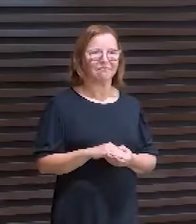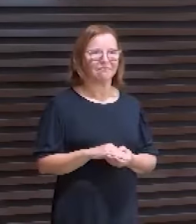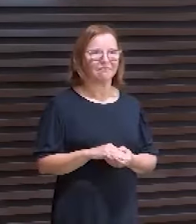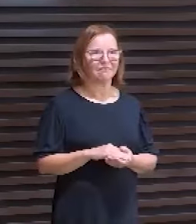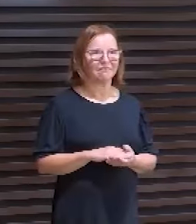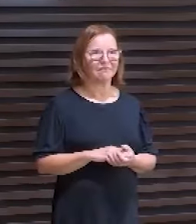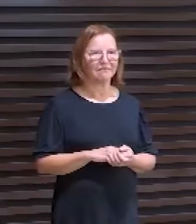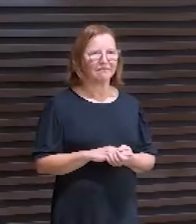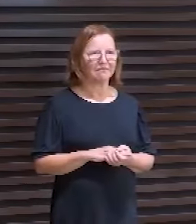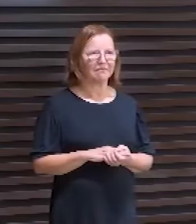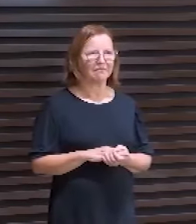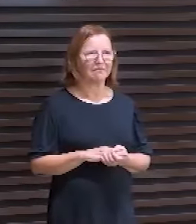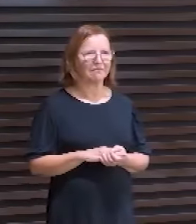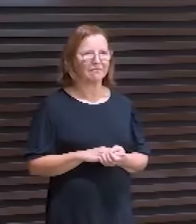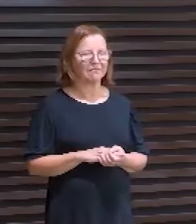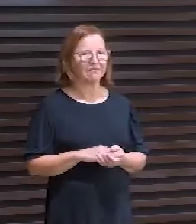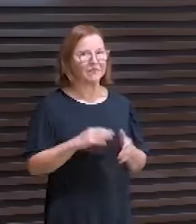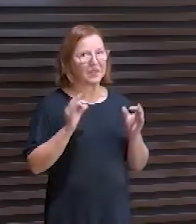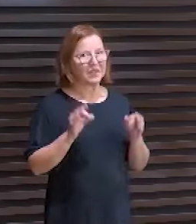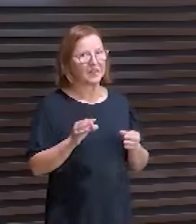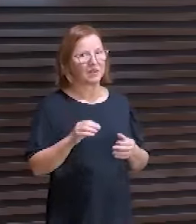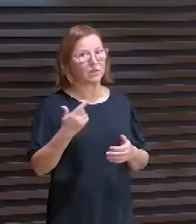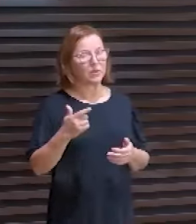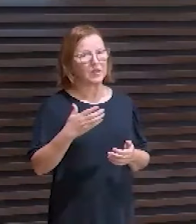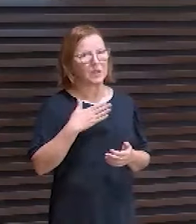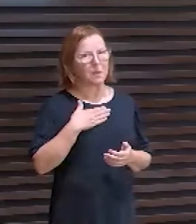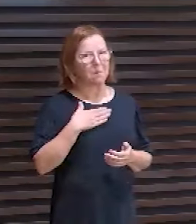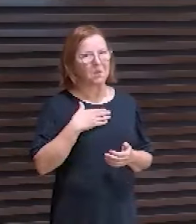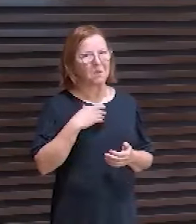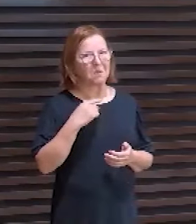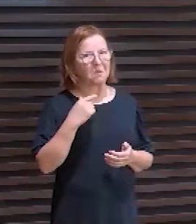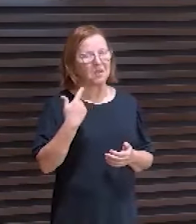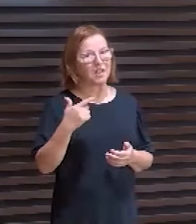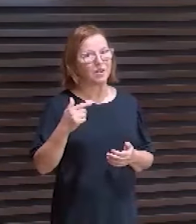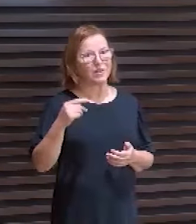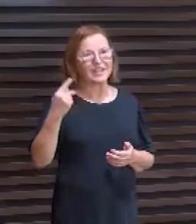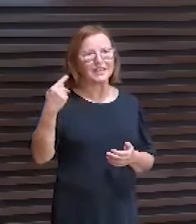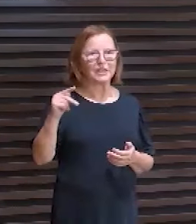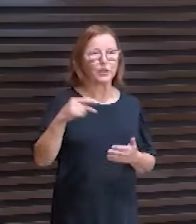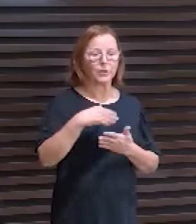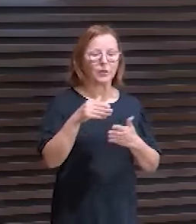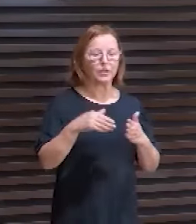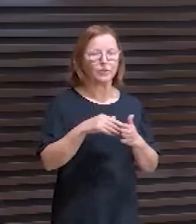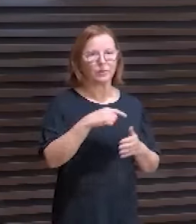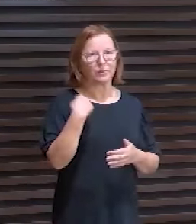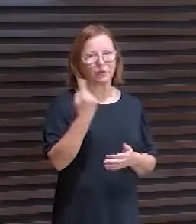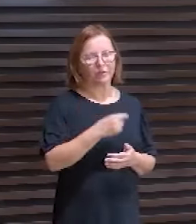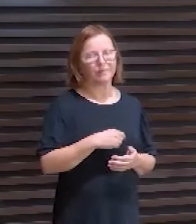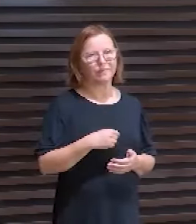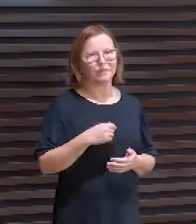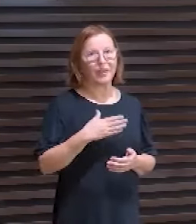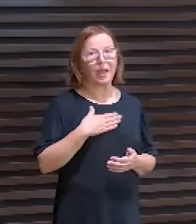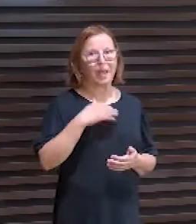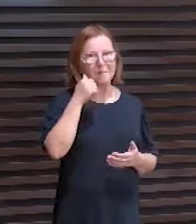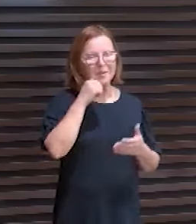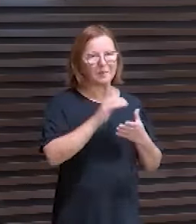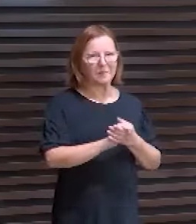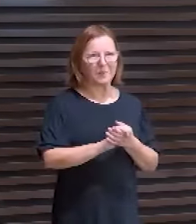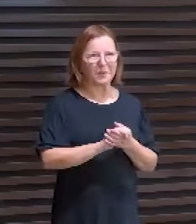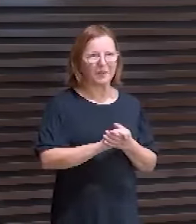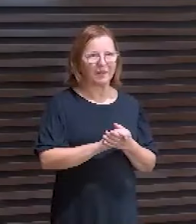é não tem meu e não tem seu é tudo nosso né A minha esposa brinca